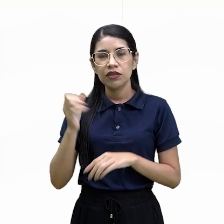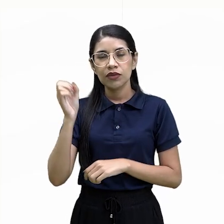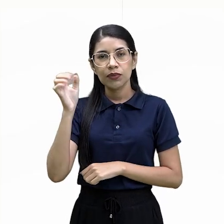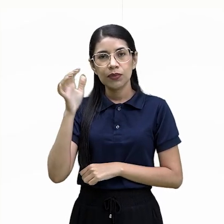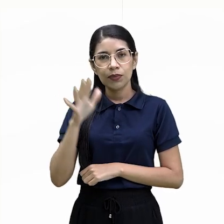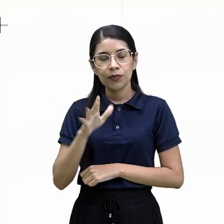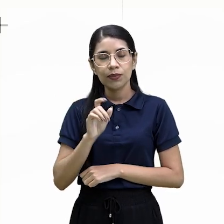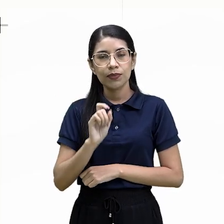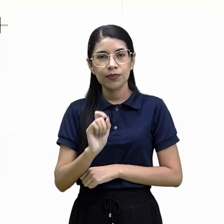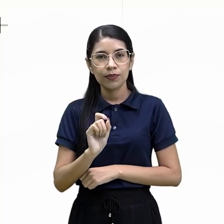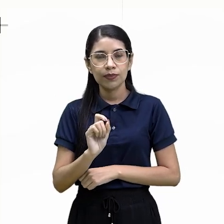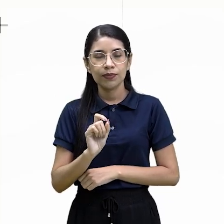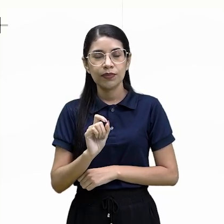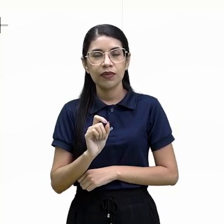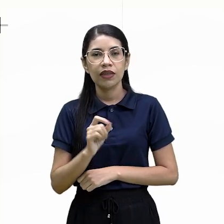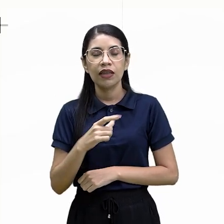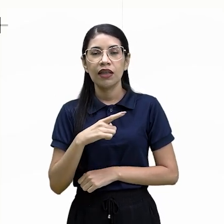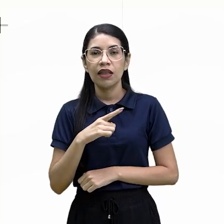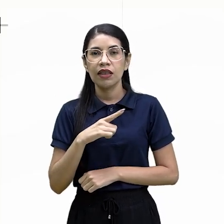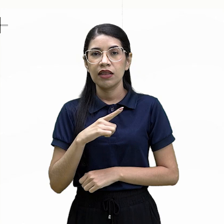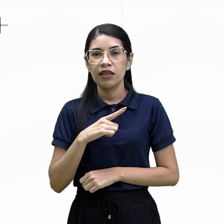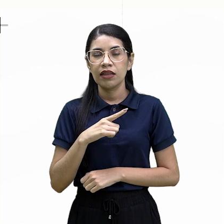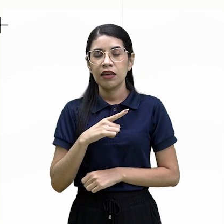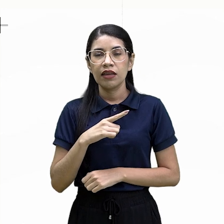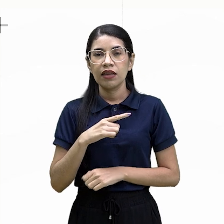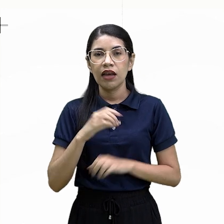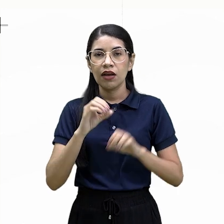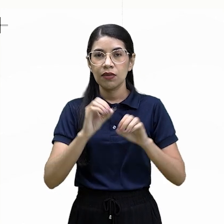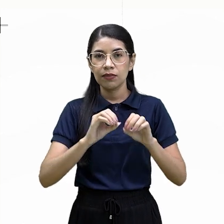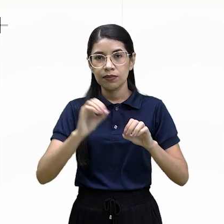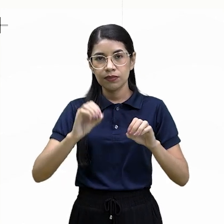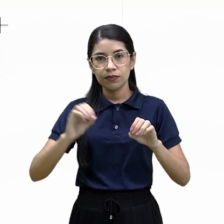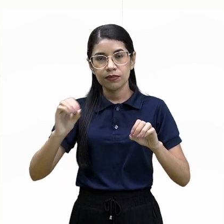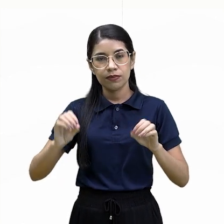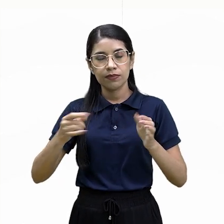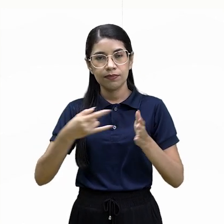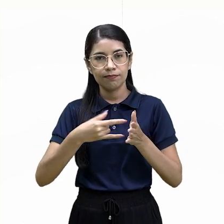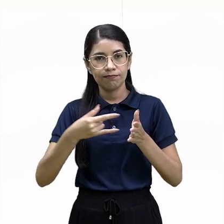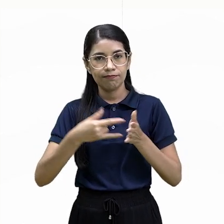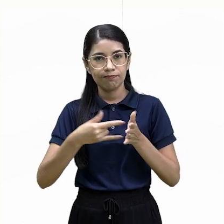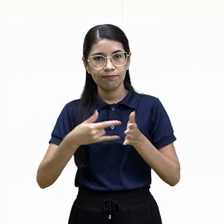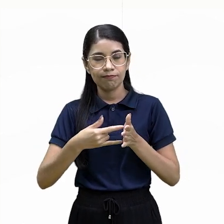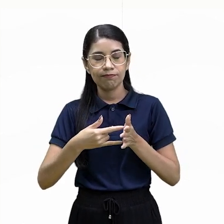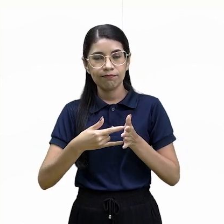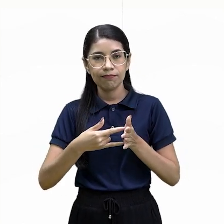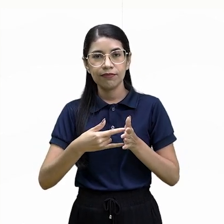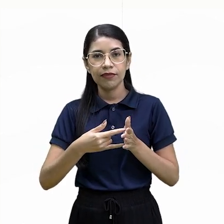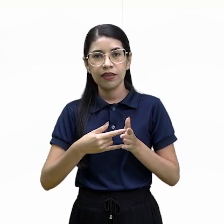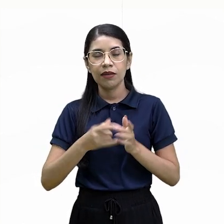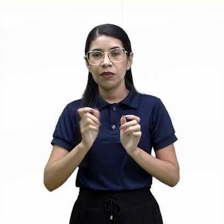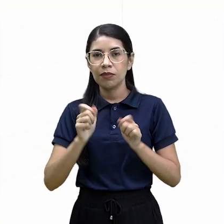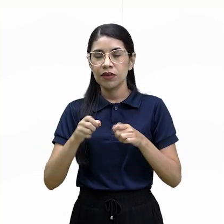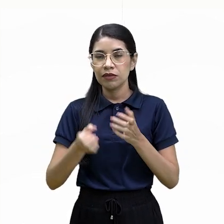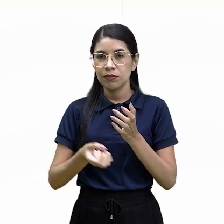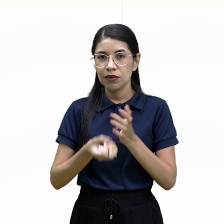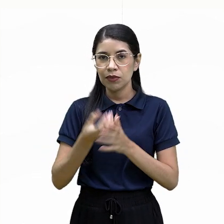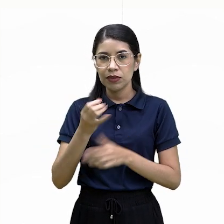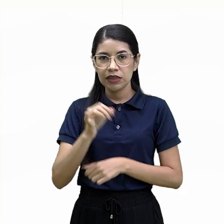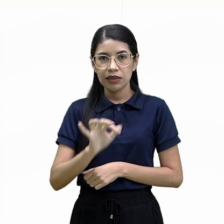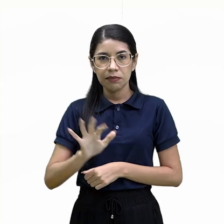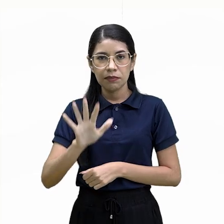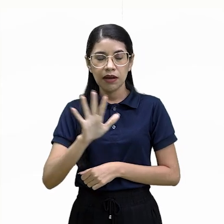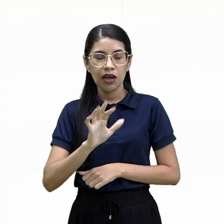luz envolve aí sempre as ondas eletromagnéticas para formar uma imagem